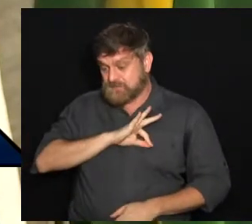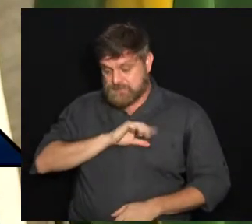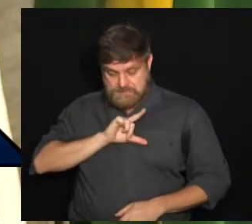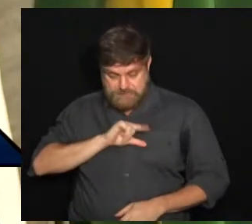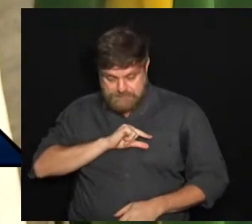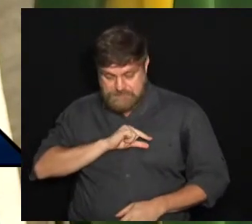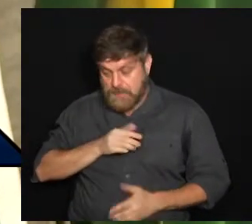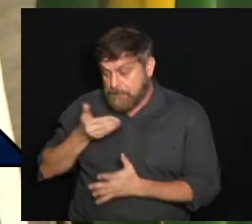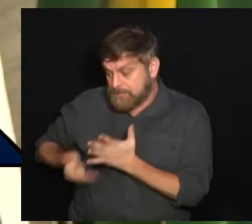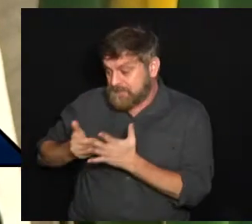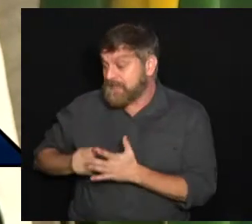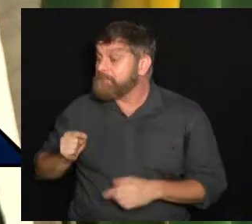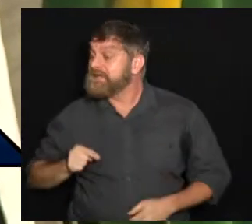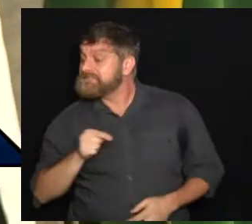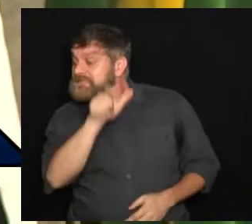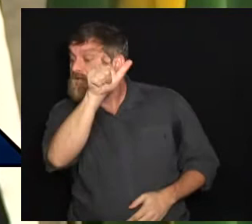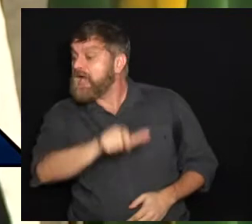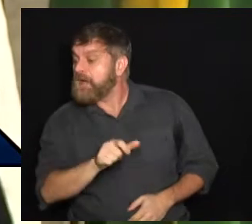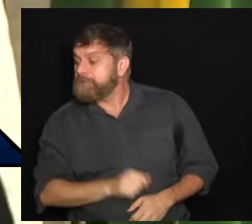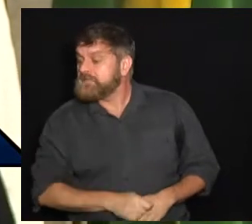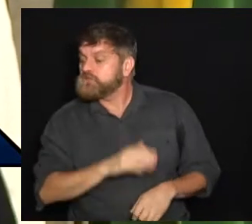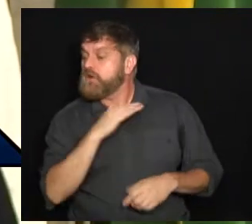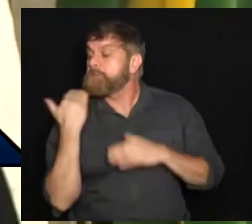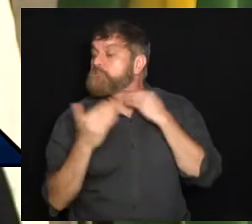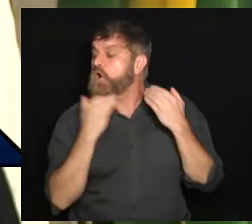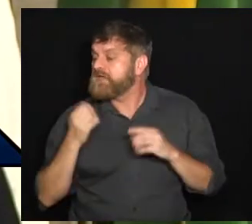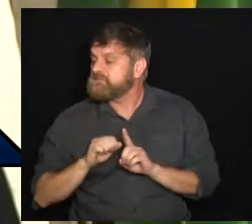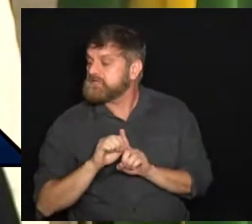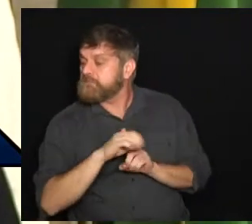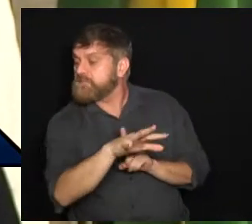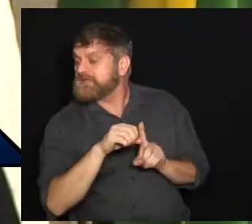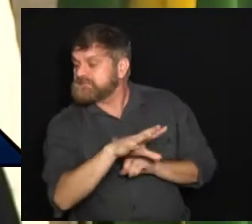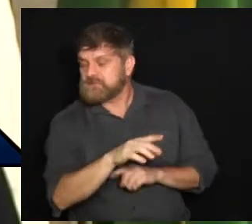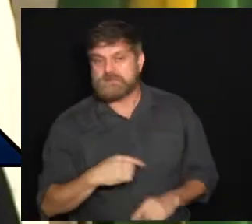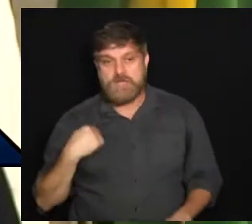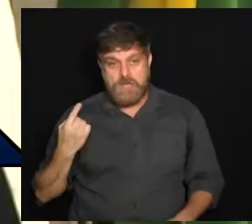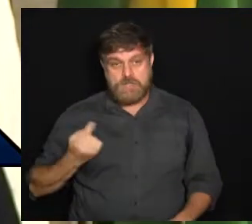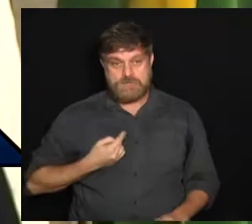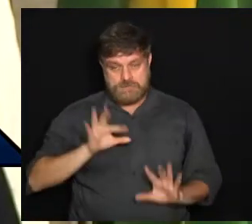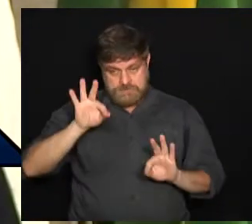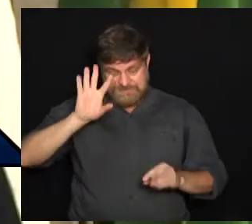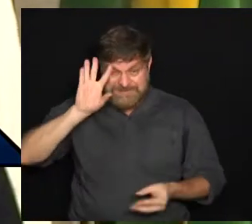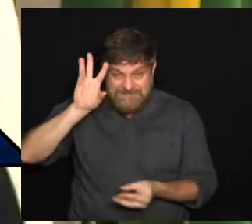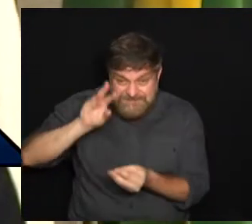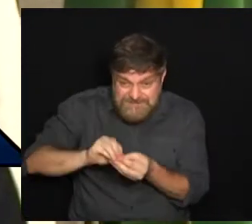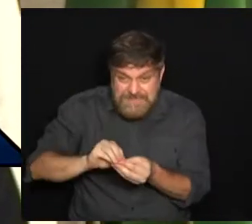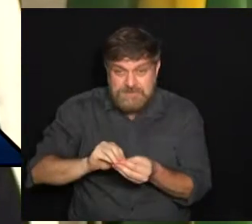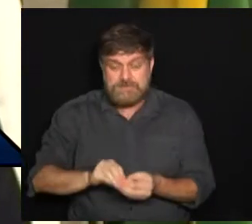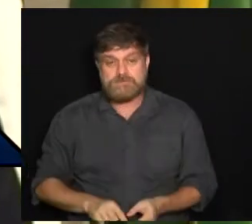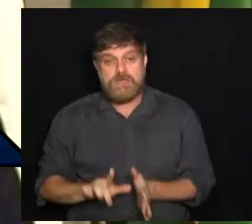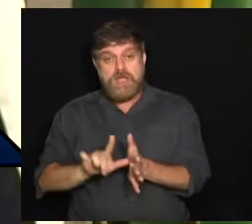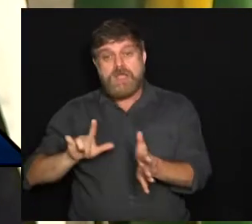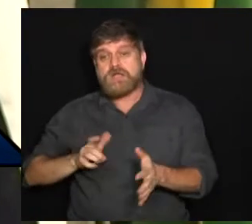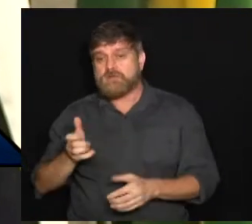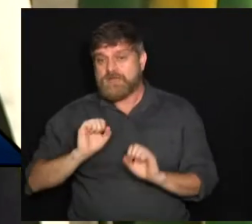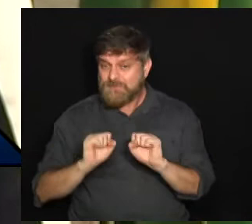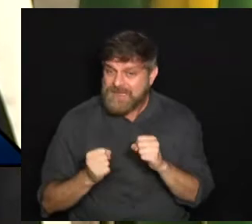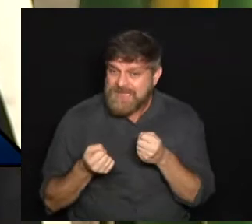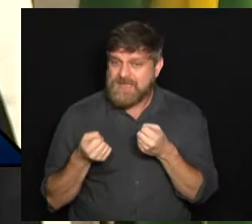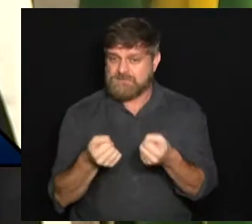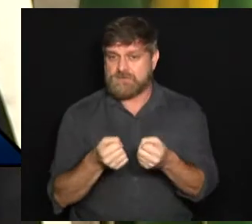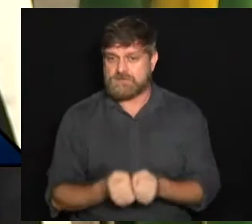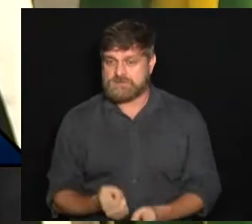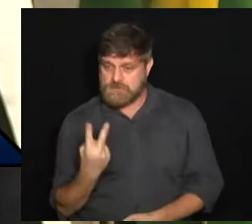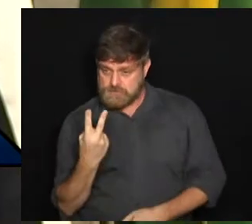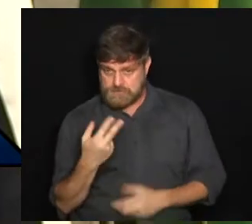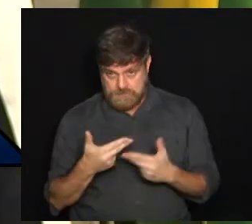muito menor do que a morte de uma pessoa que você pode contaminar. Vereador, a gente está encerrando por aqui, só que antes quero que o senhor reforce 2